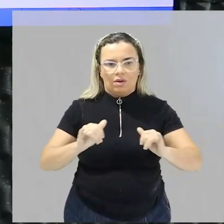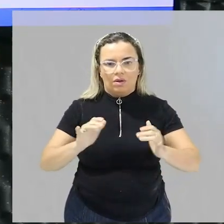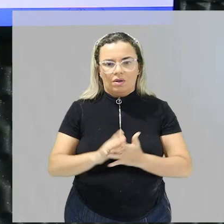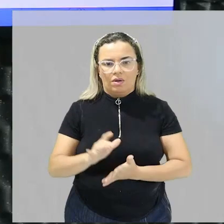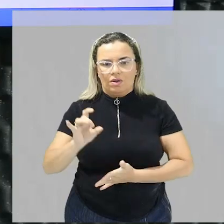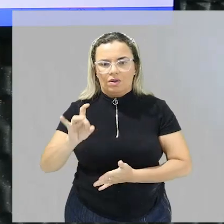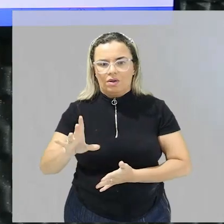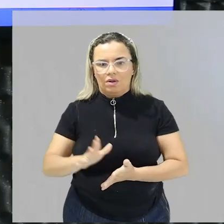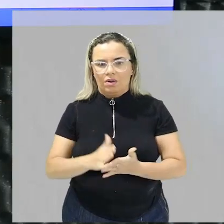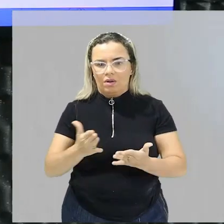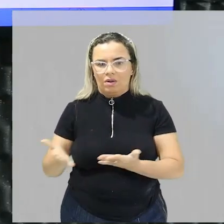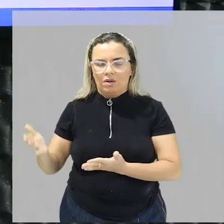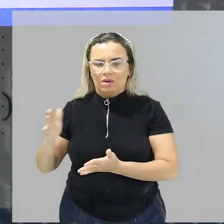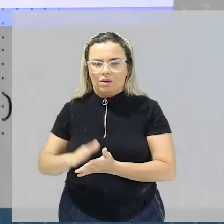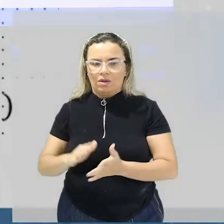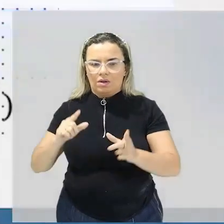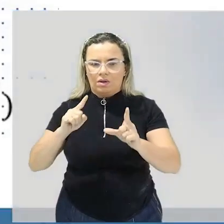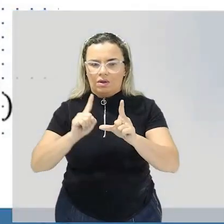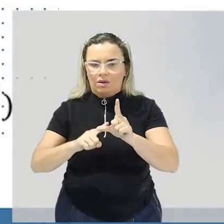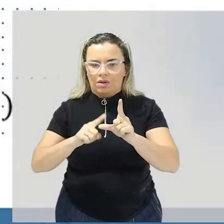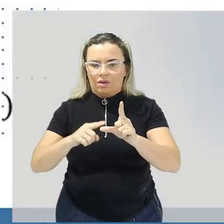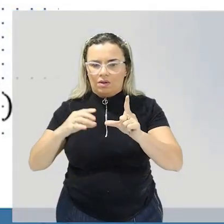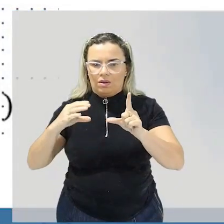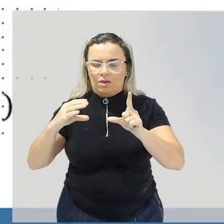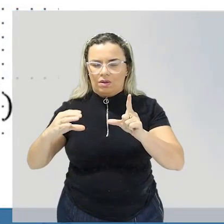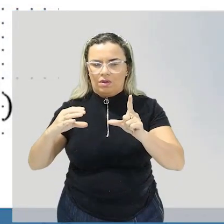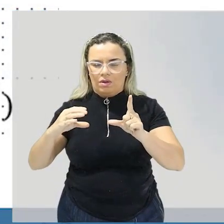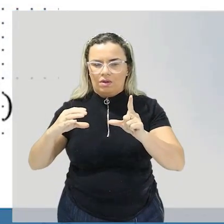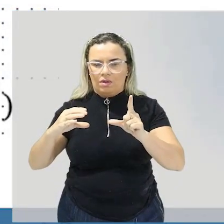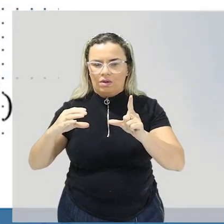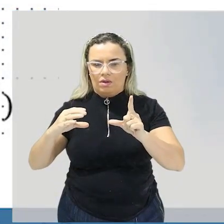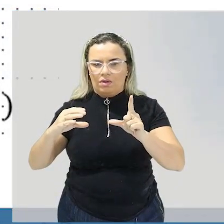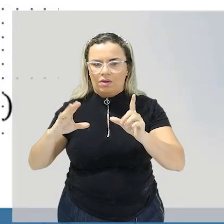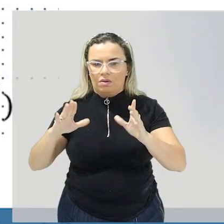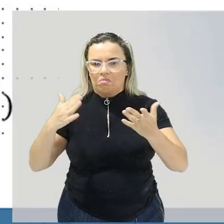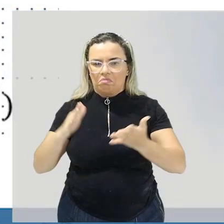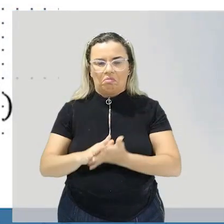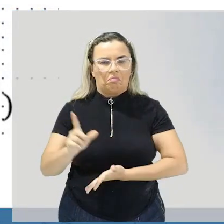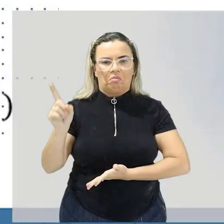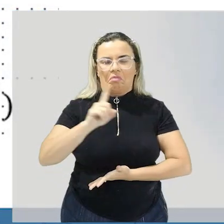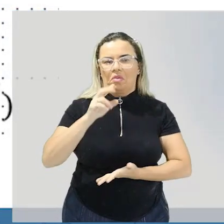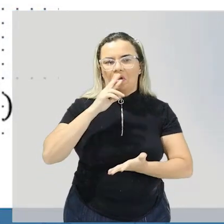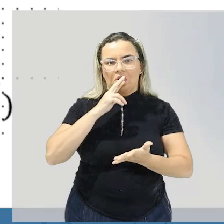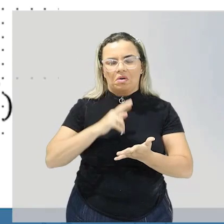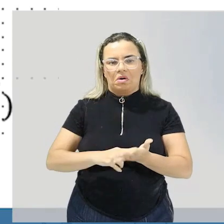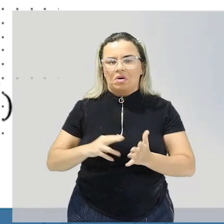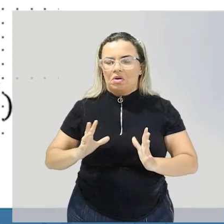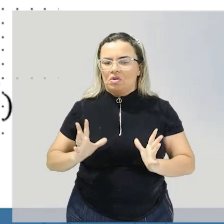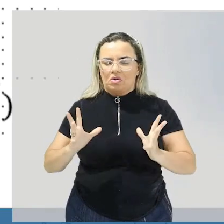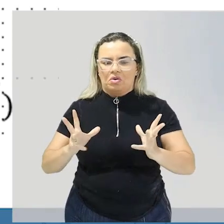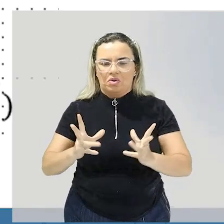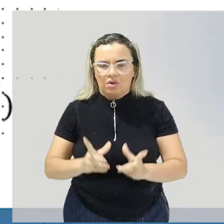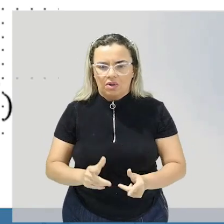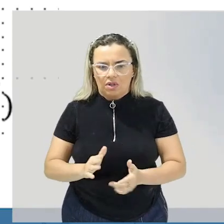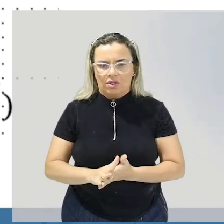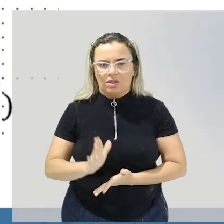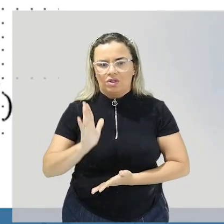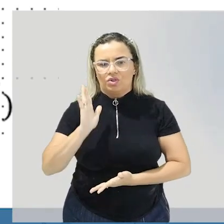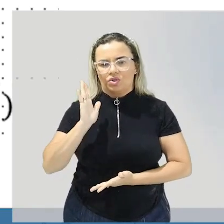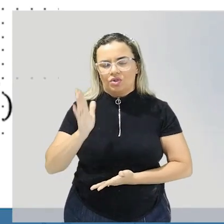apenas na letra C. Gente, prestou atenção que a gente nem precisa responder a questão toda? Ela já está